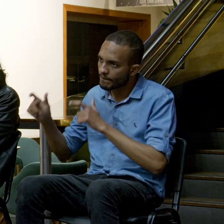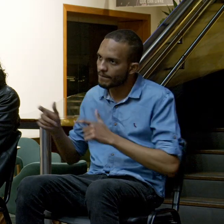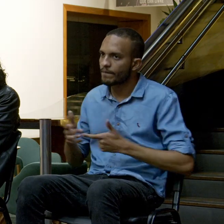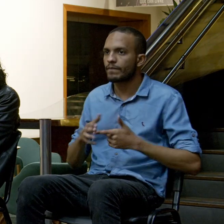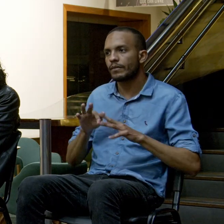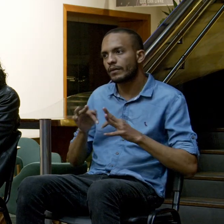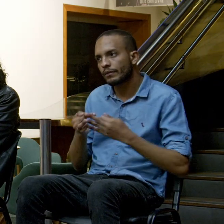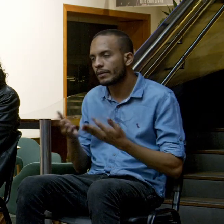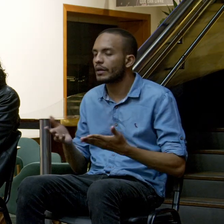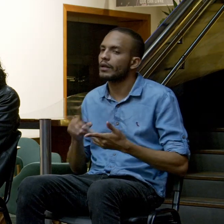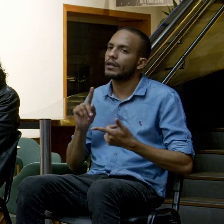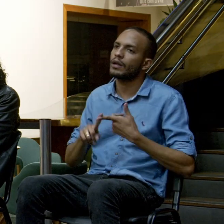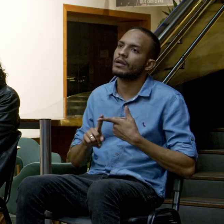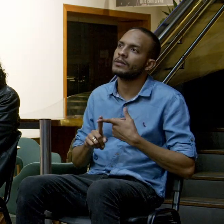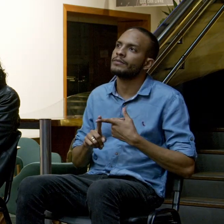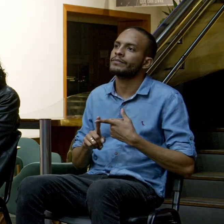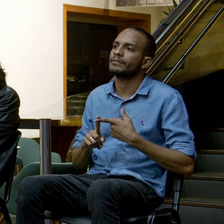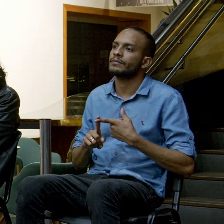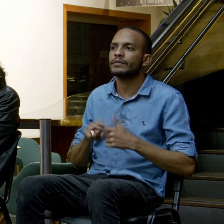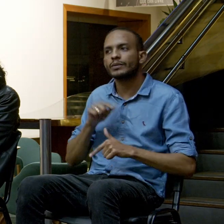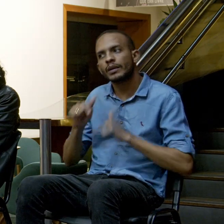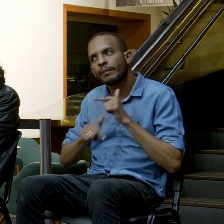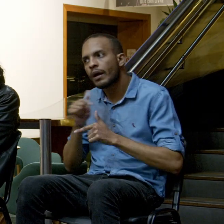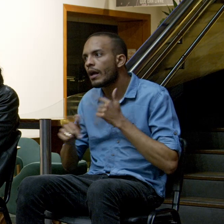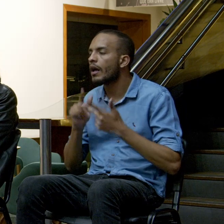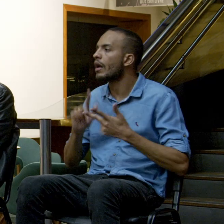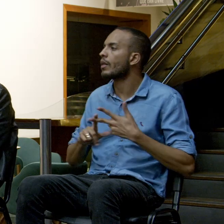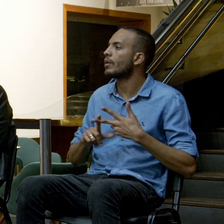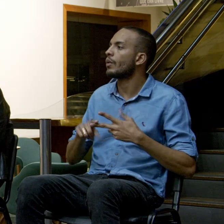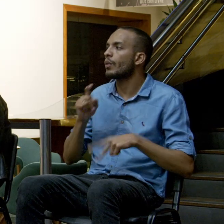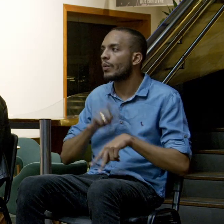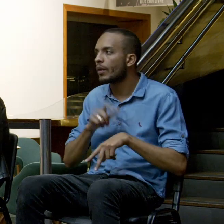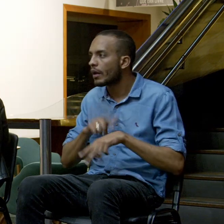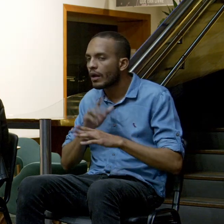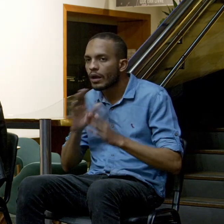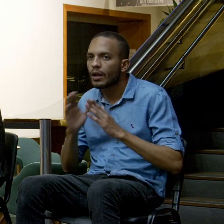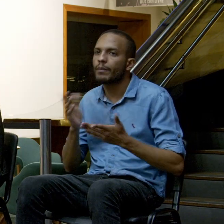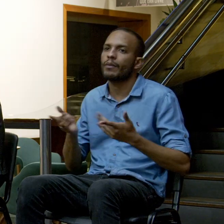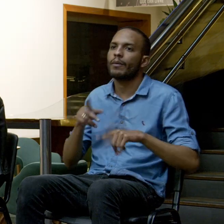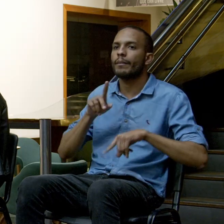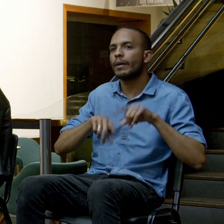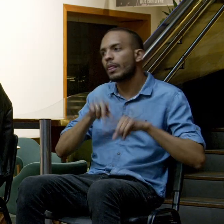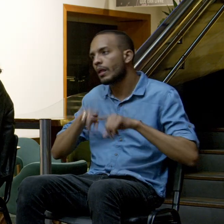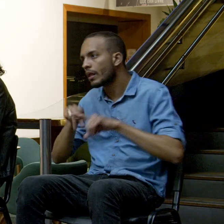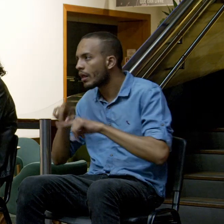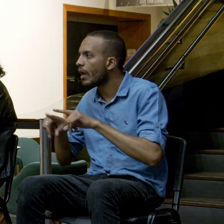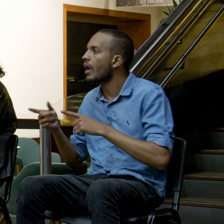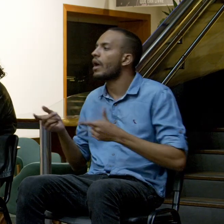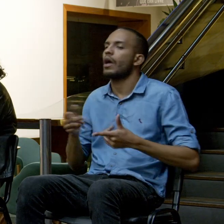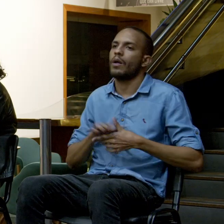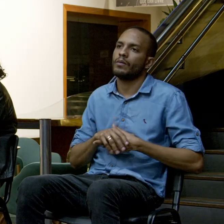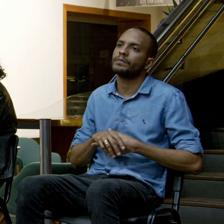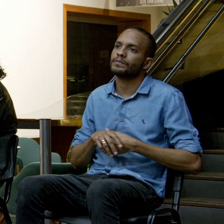assim, a família, o trabalho e o tempo, e os materiais, né? Alguns